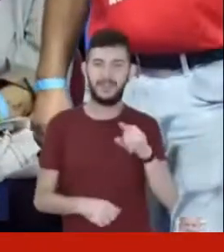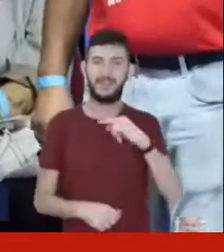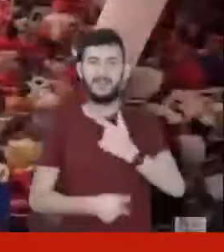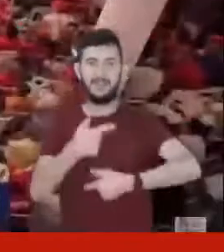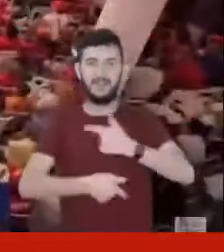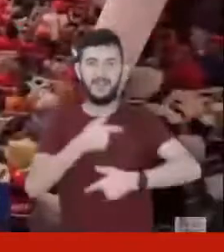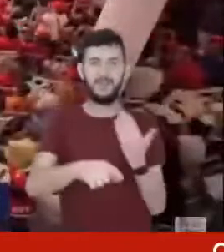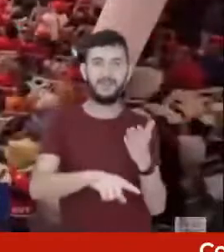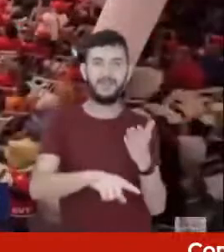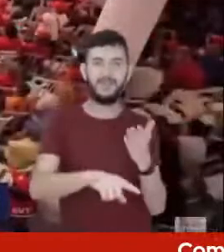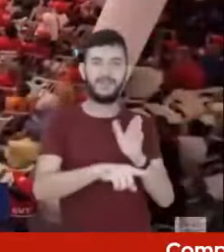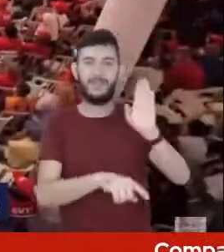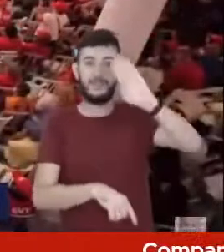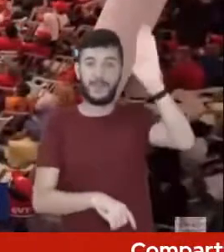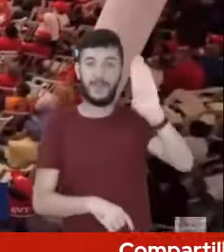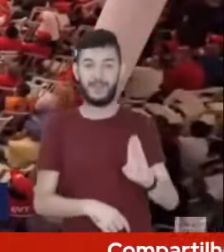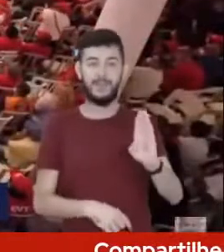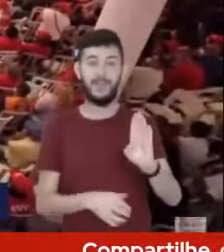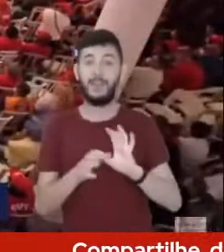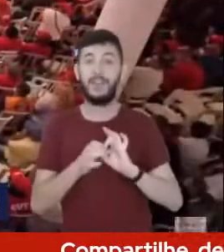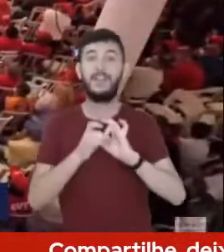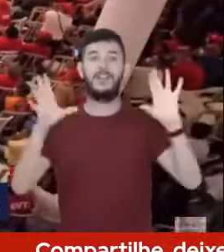Venceremos! Pátria livre!